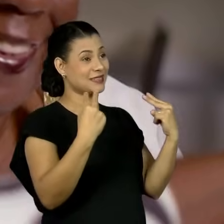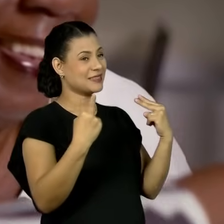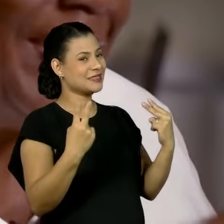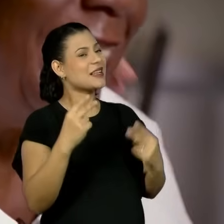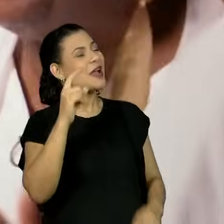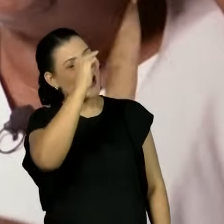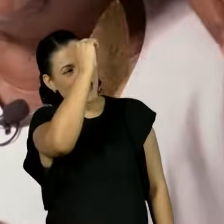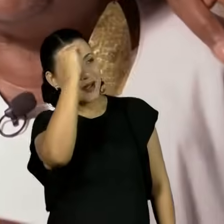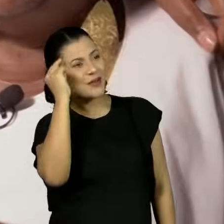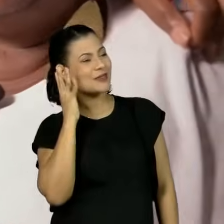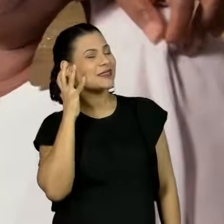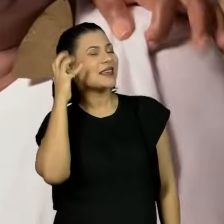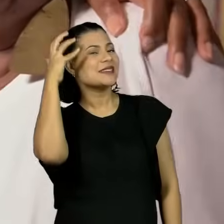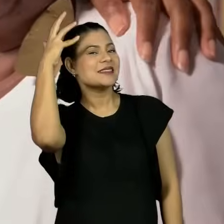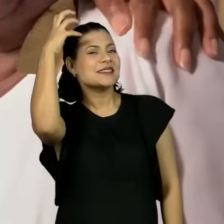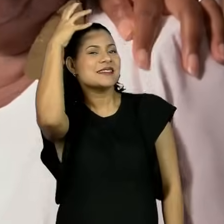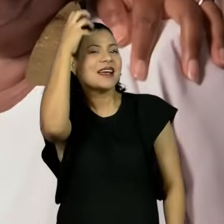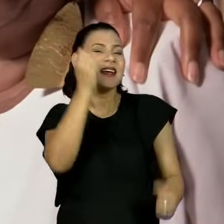Conceição.